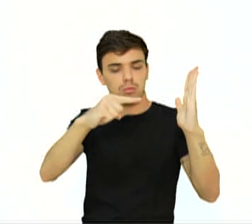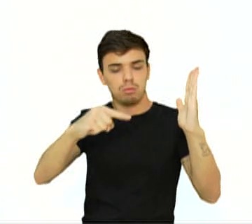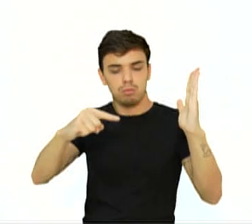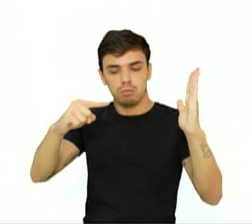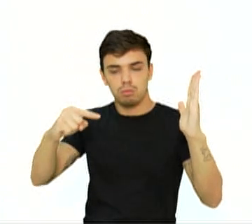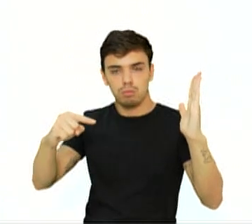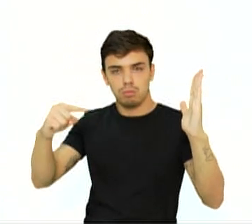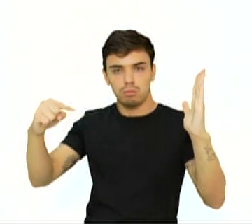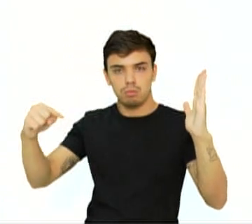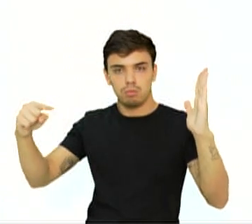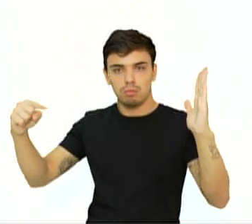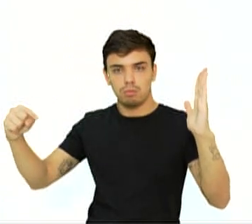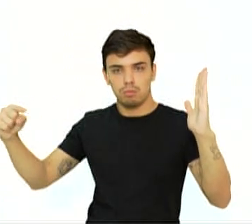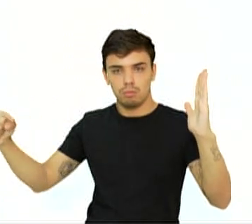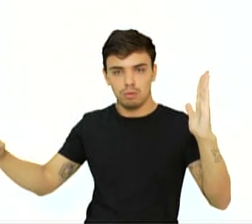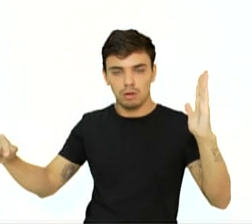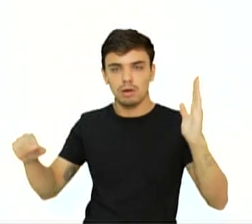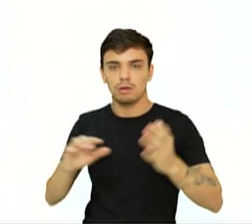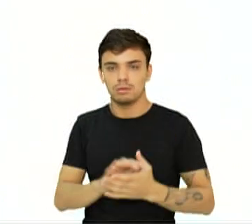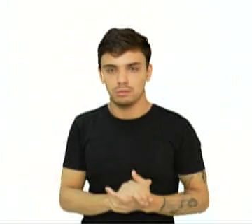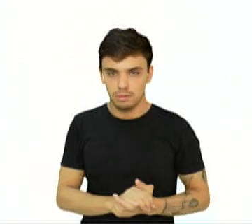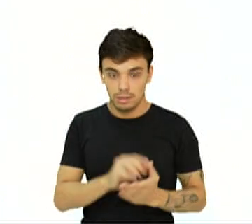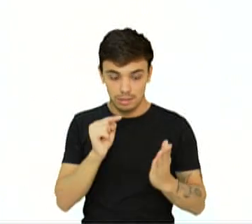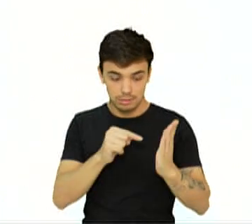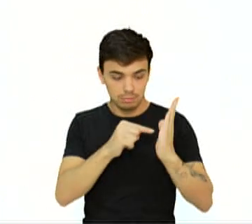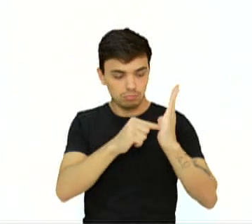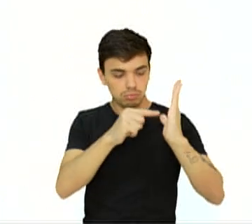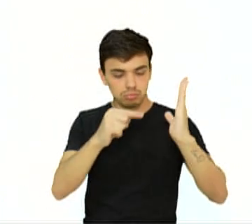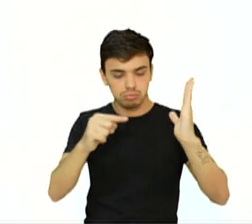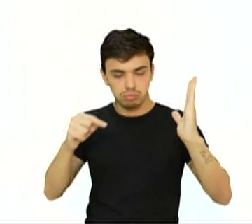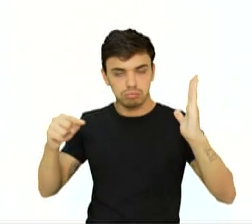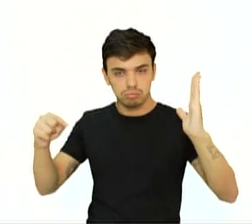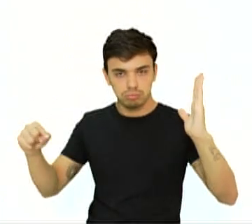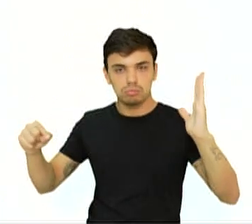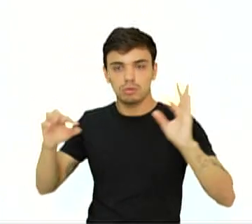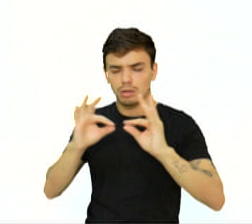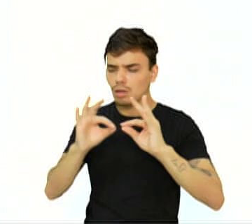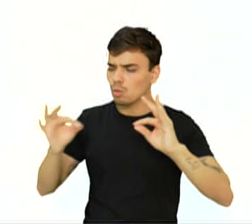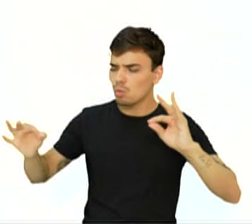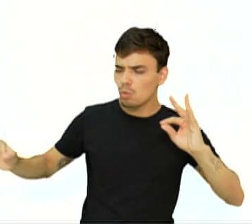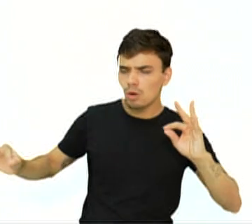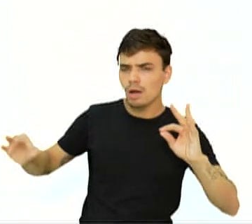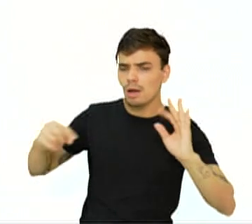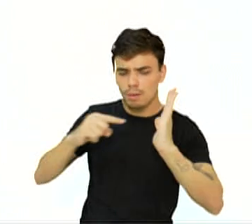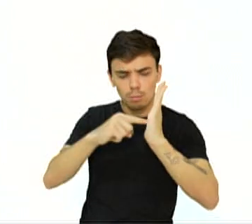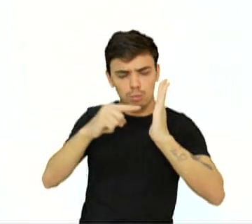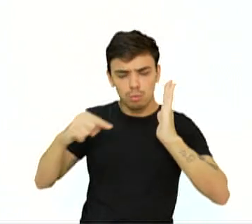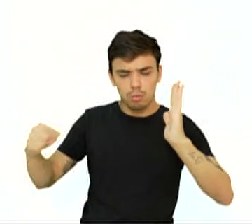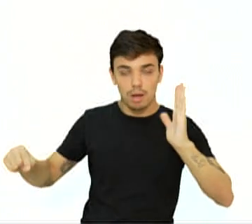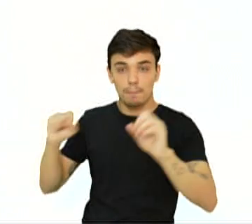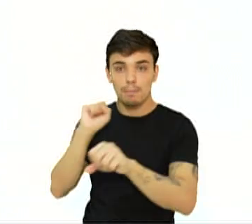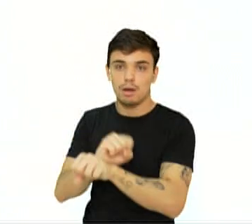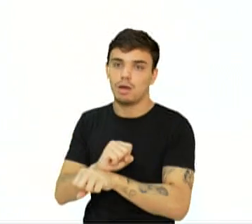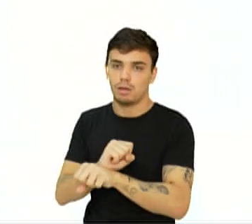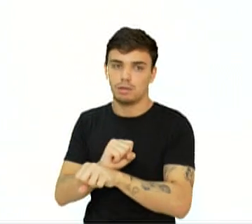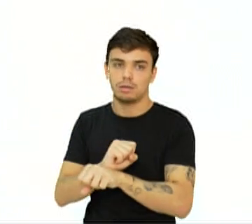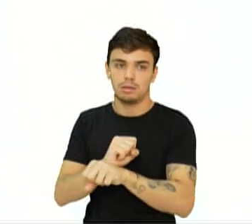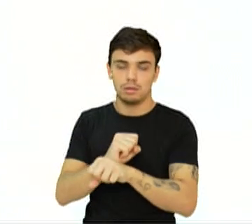Frequência que vibra pouco, esse circuito vai barrar, ok? Então, eu tenho aqui o circuito